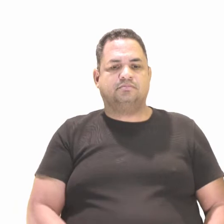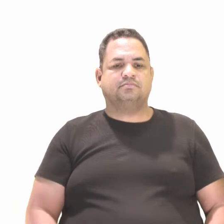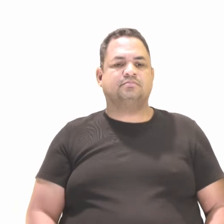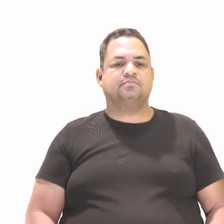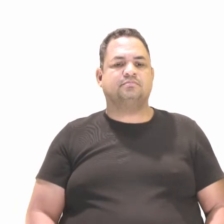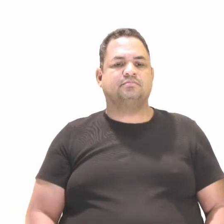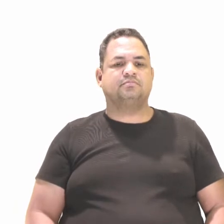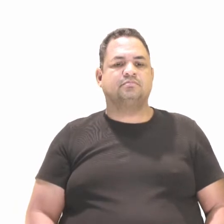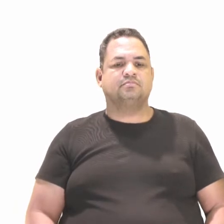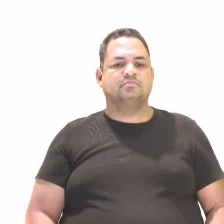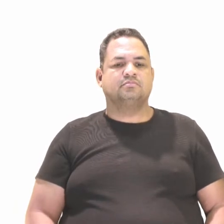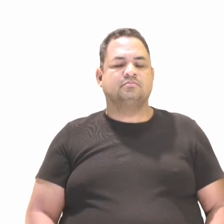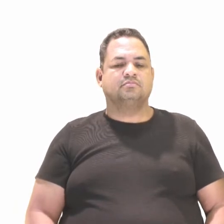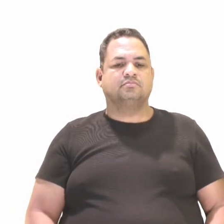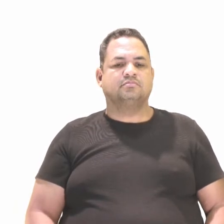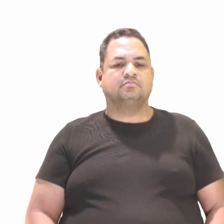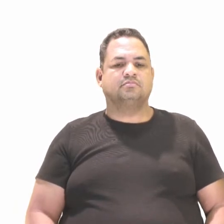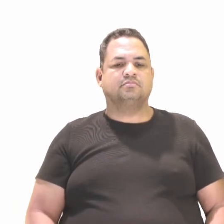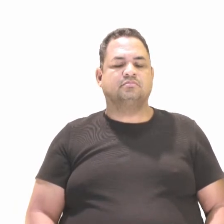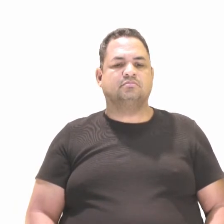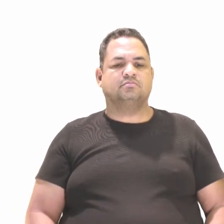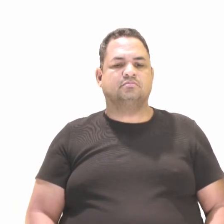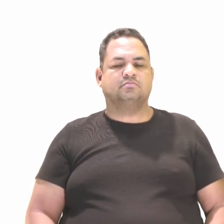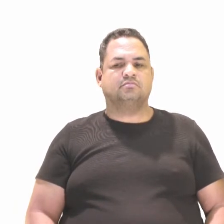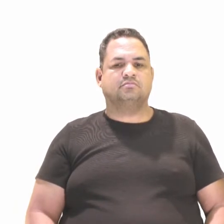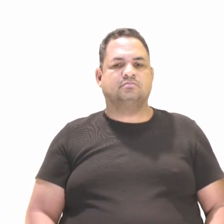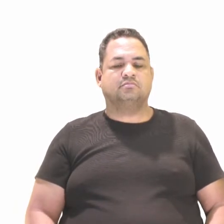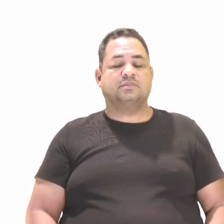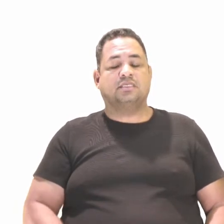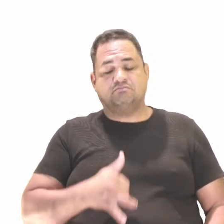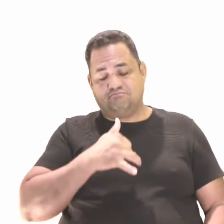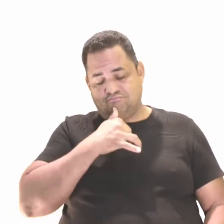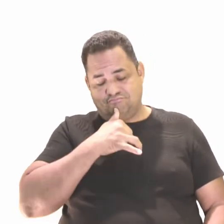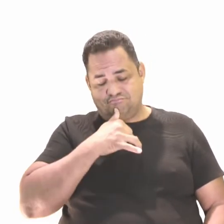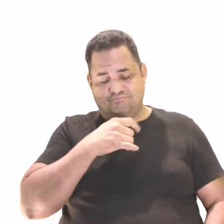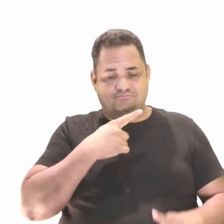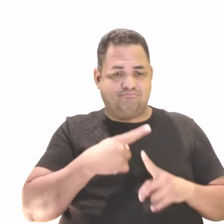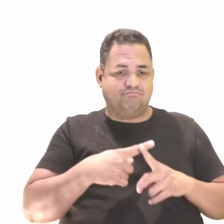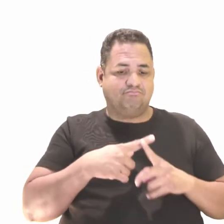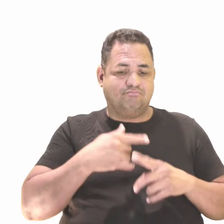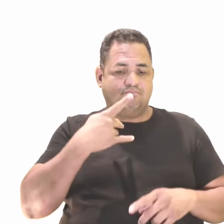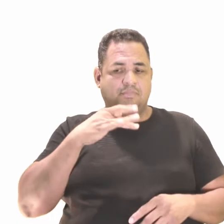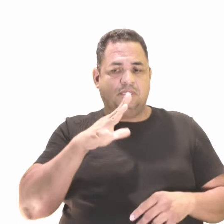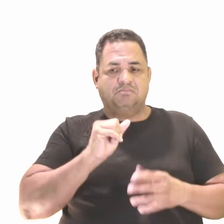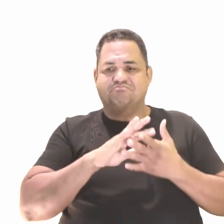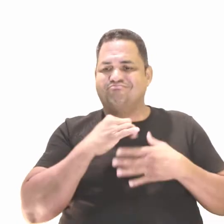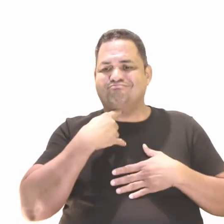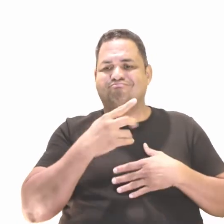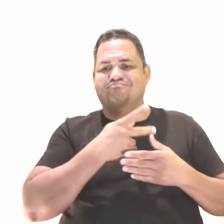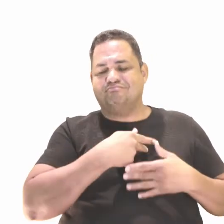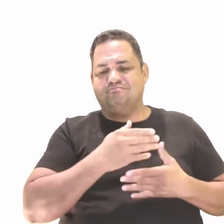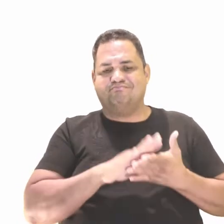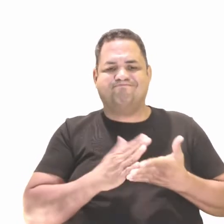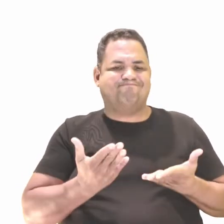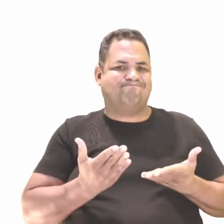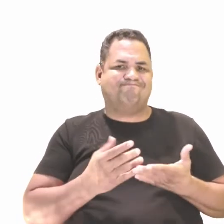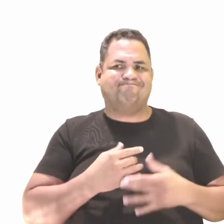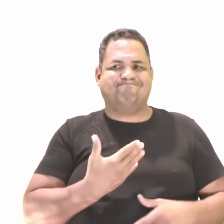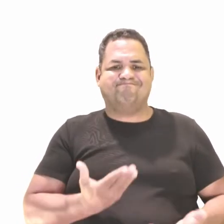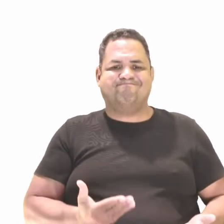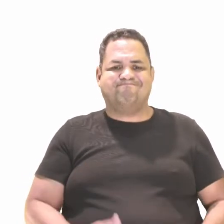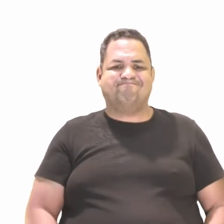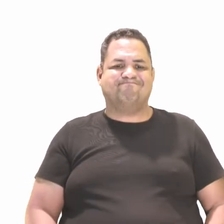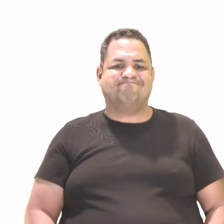pity, ou seja, ela tá, né, triste porque a Paula não pode ir, então ela fala que pena,